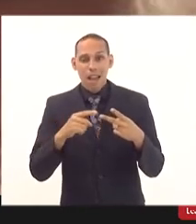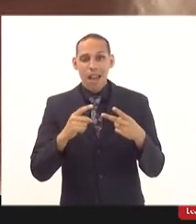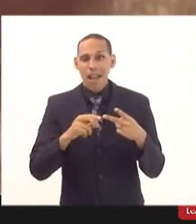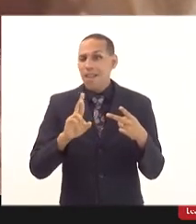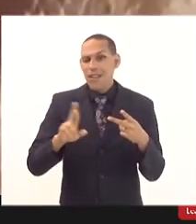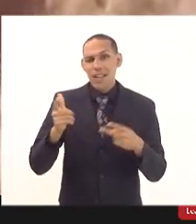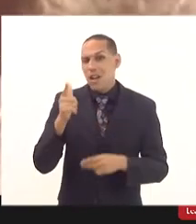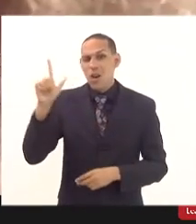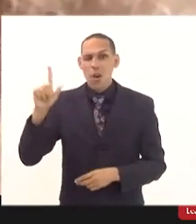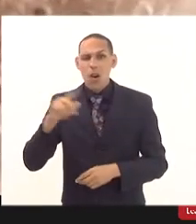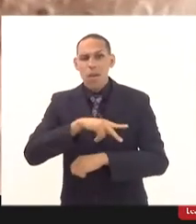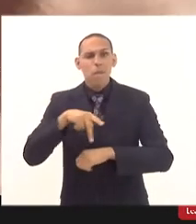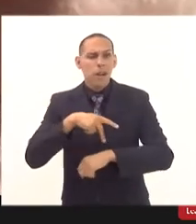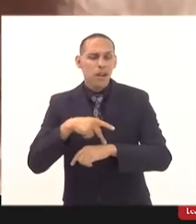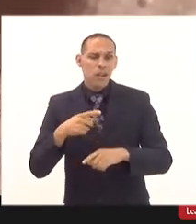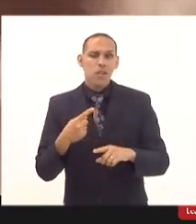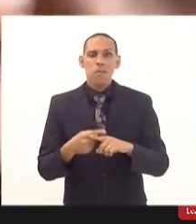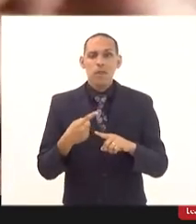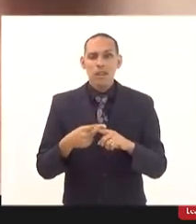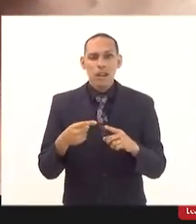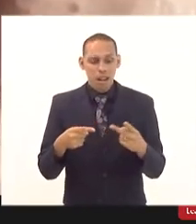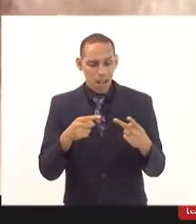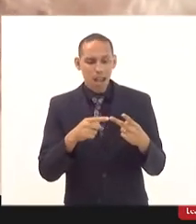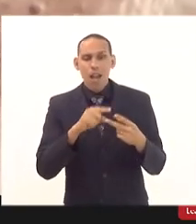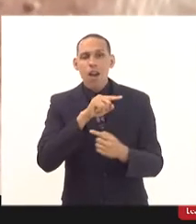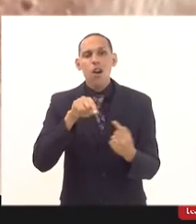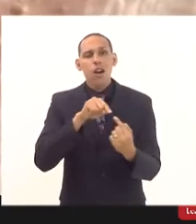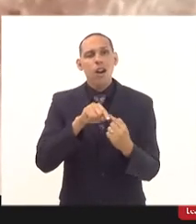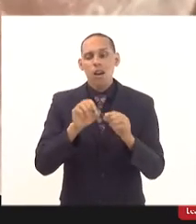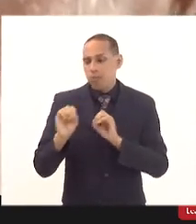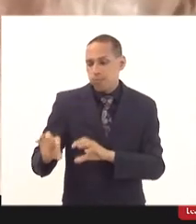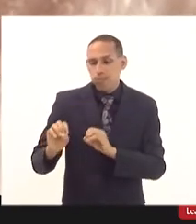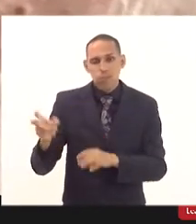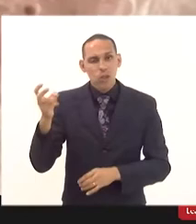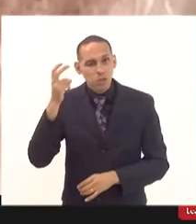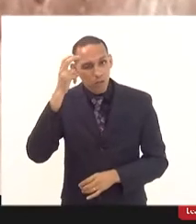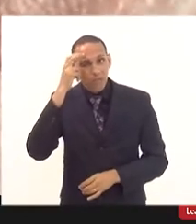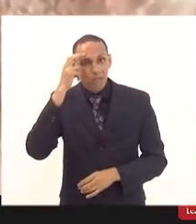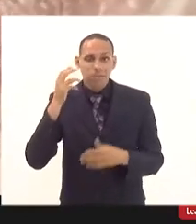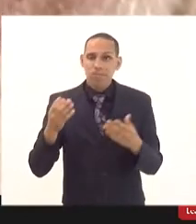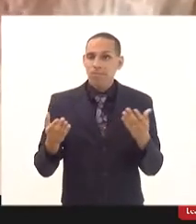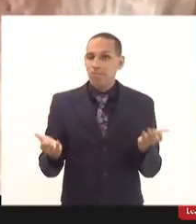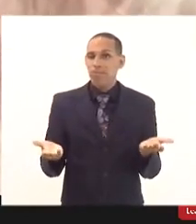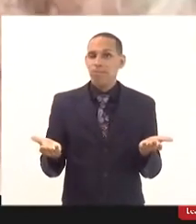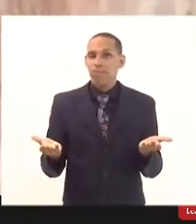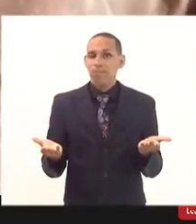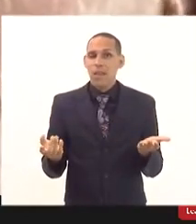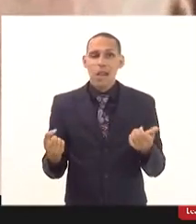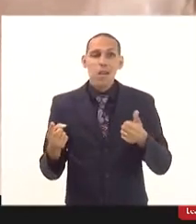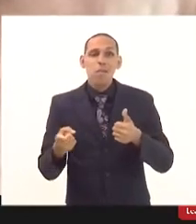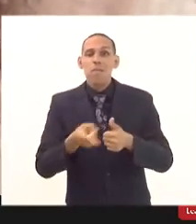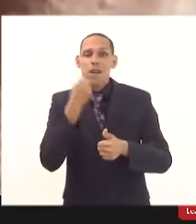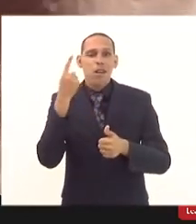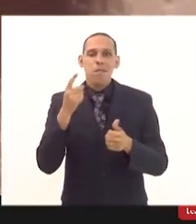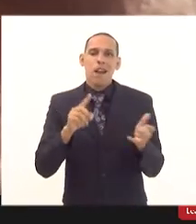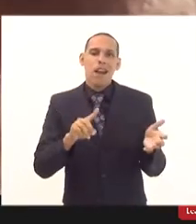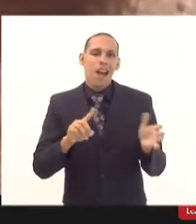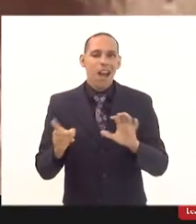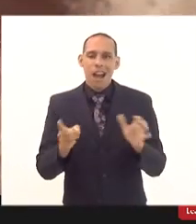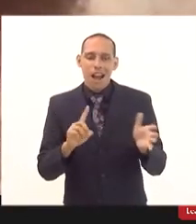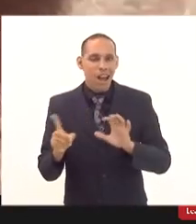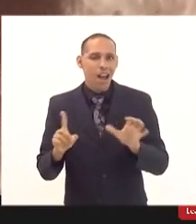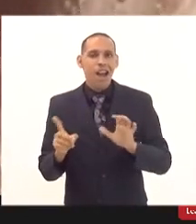início da chave dos outros países postinho objetivos educativos e culturais ou seja foi a primeira emissora educativa